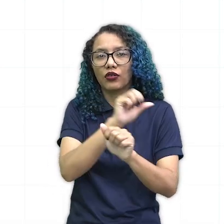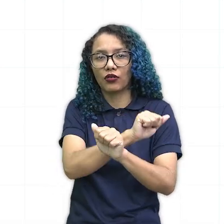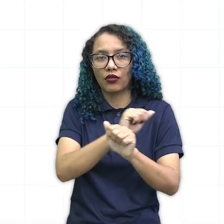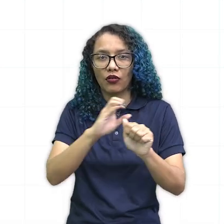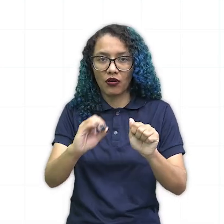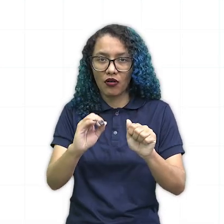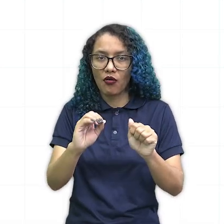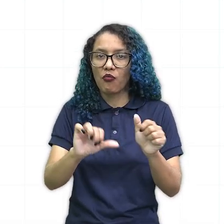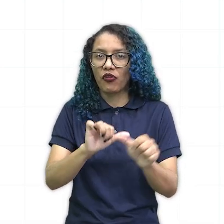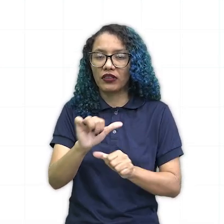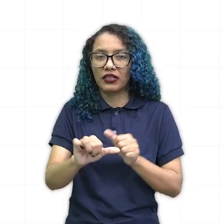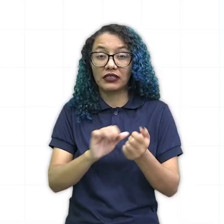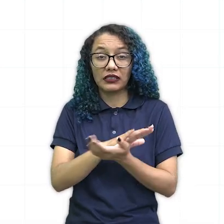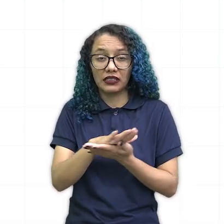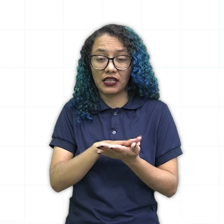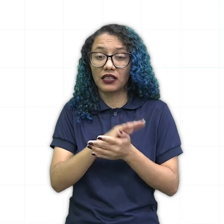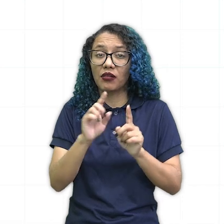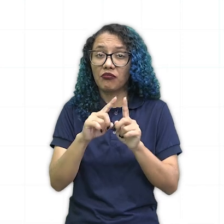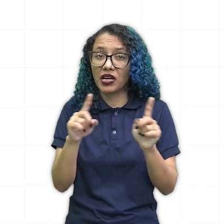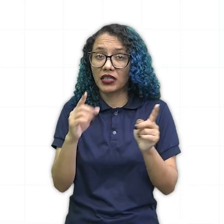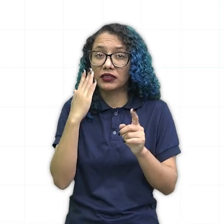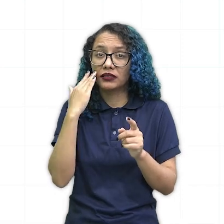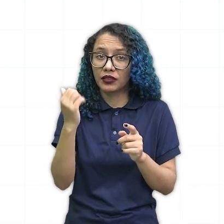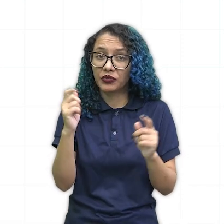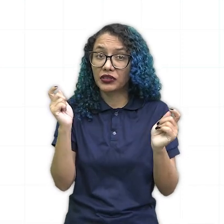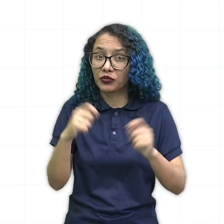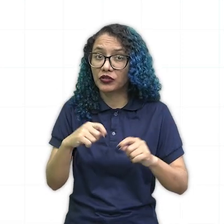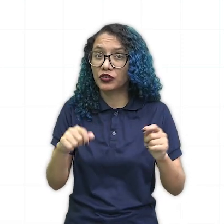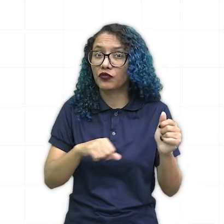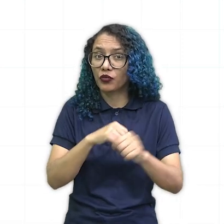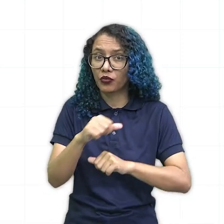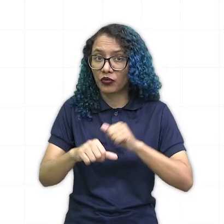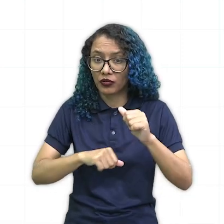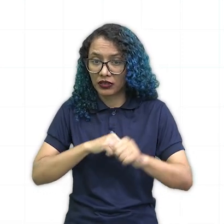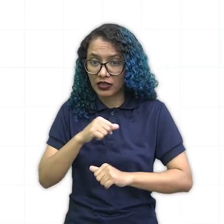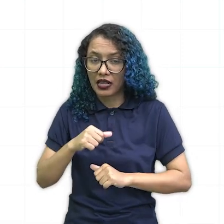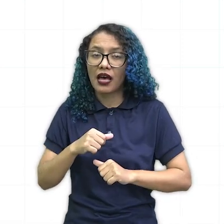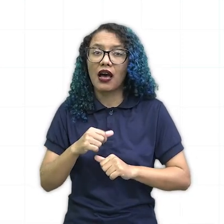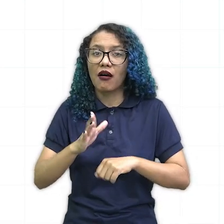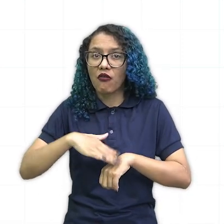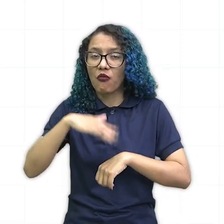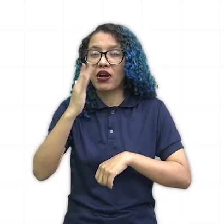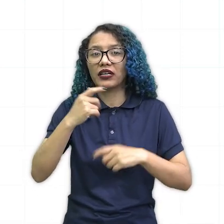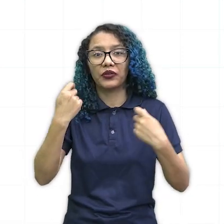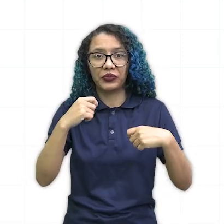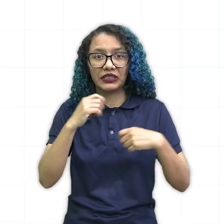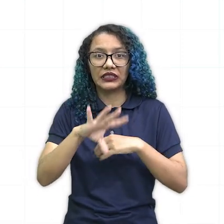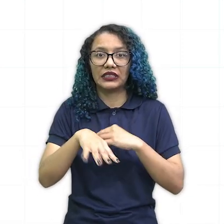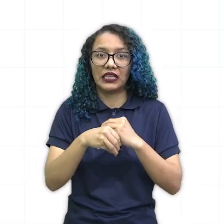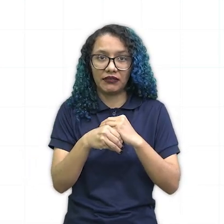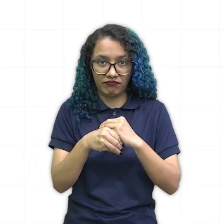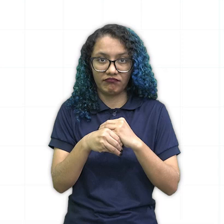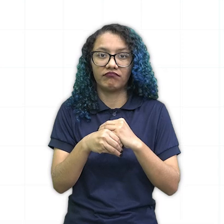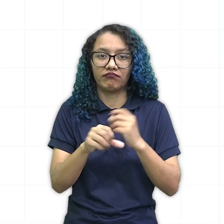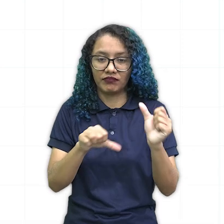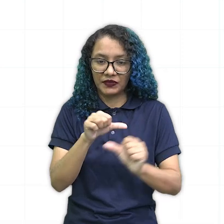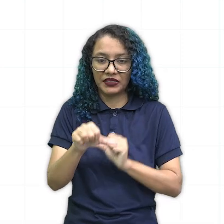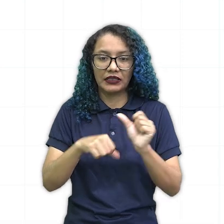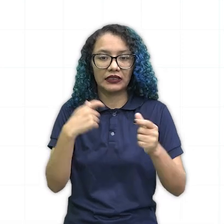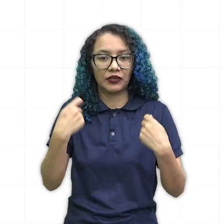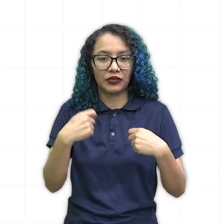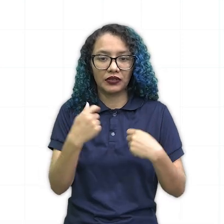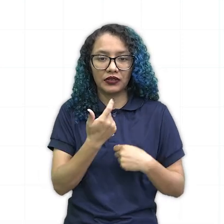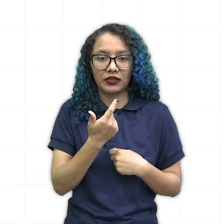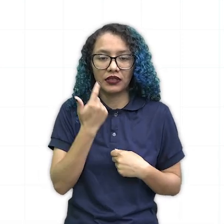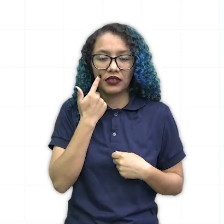alteração, e nós sabemos que para mudar para o superlativo ele vai receber uma alteração. E temos aqui the biggest,